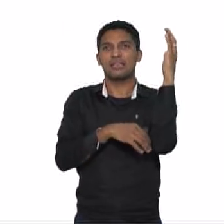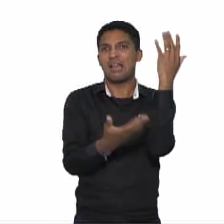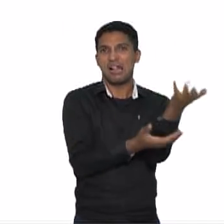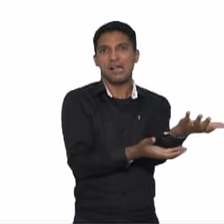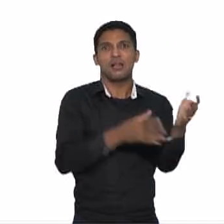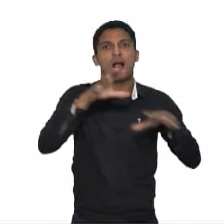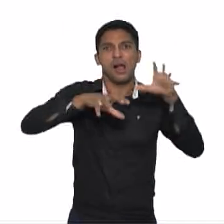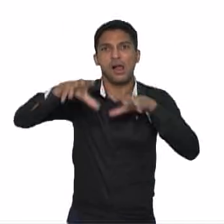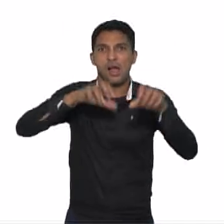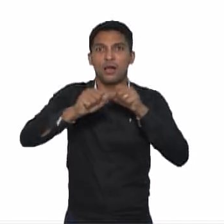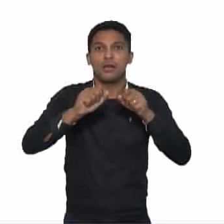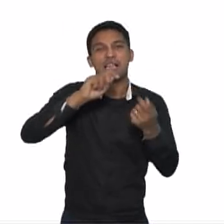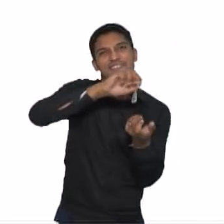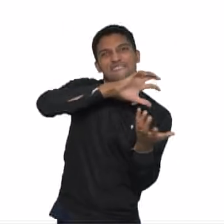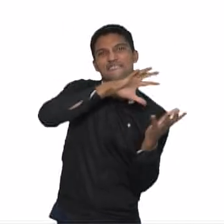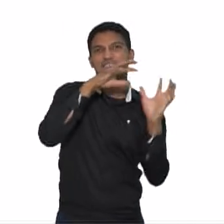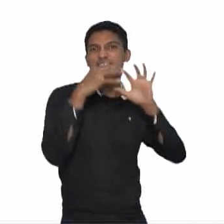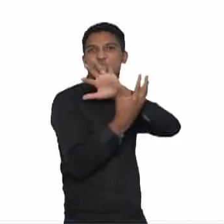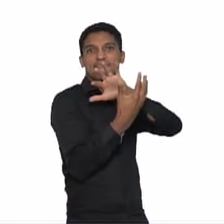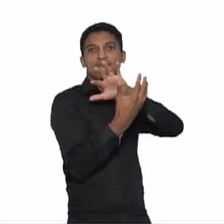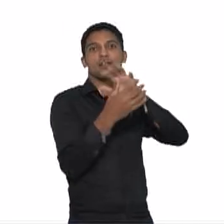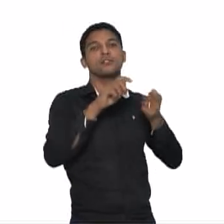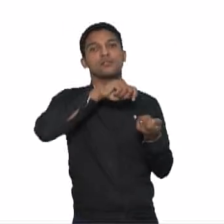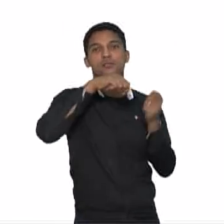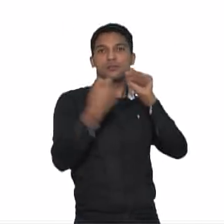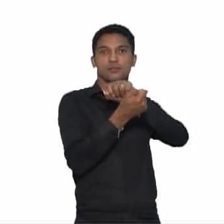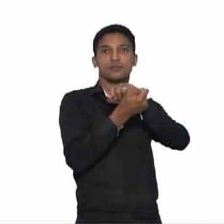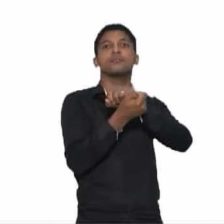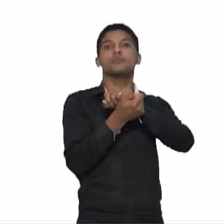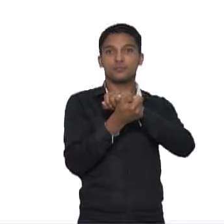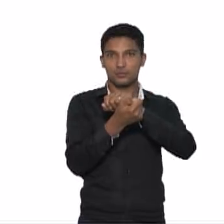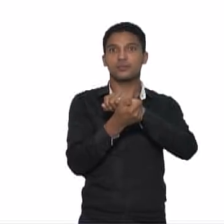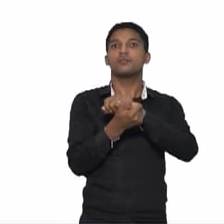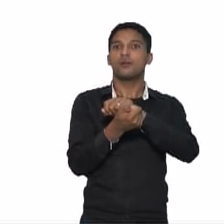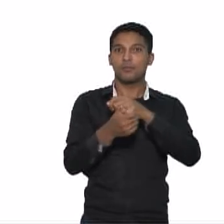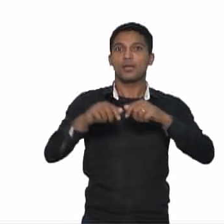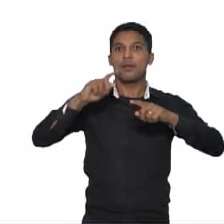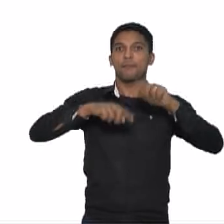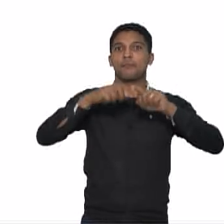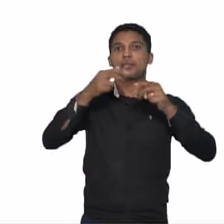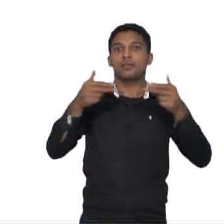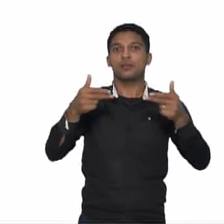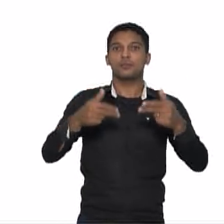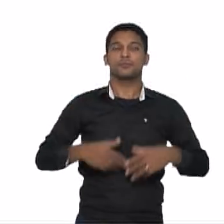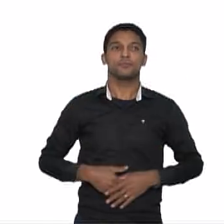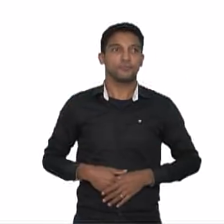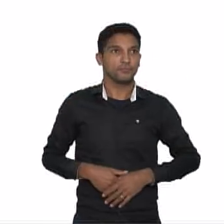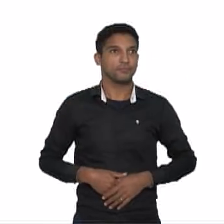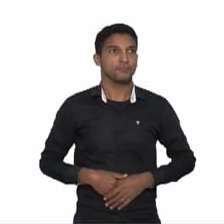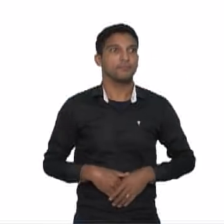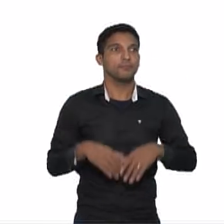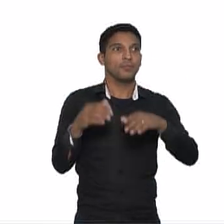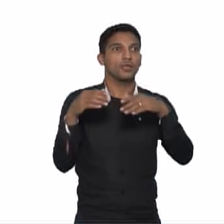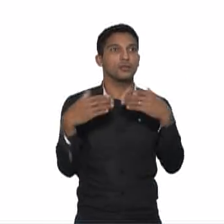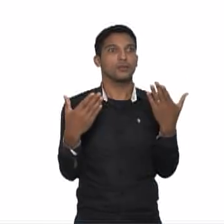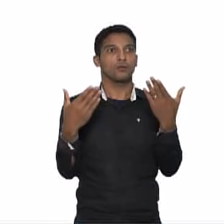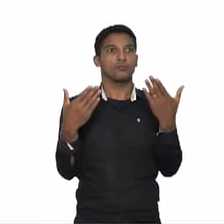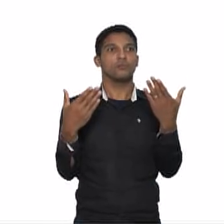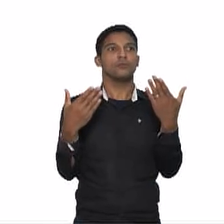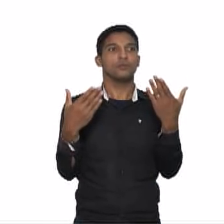sua capacidade de transformá-la pelo trabalho. Decorreu daí a premissa de que o ser